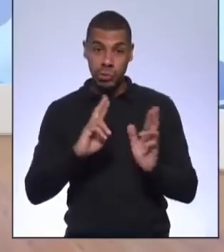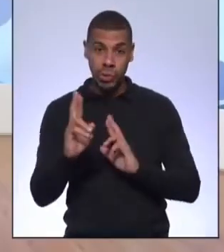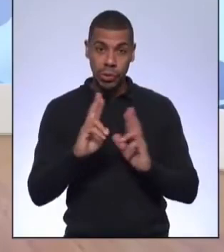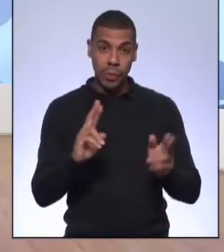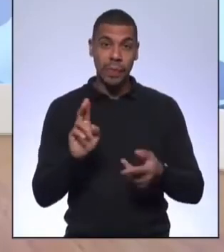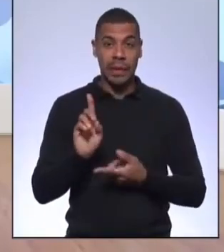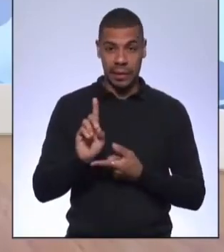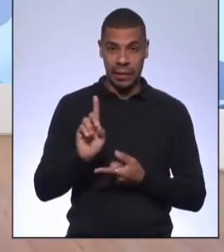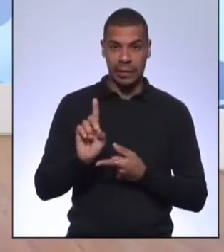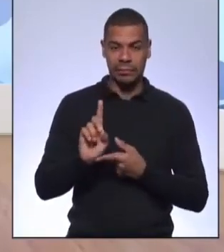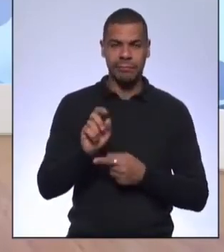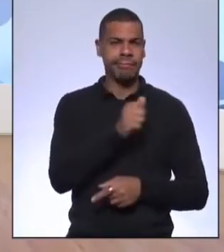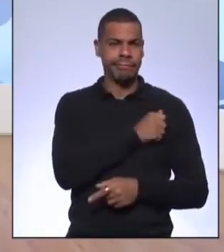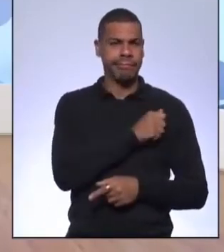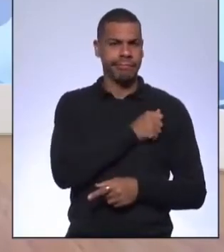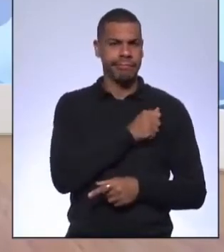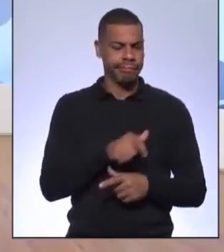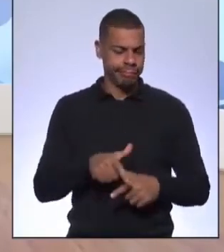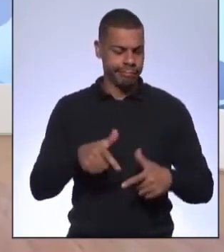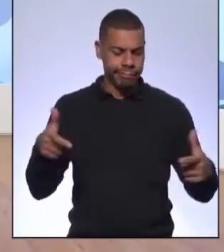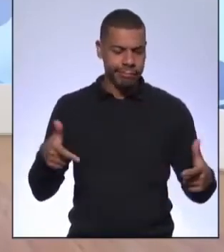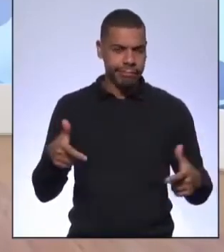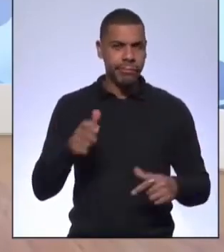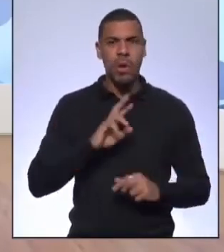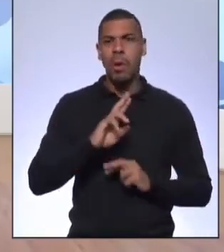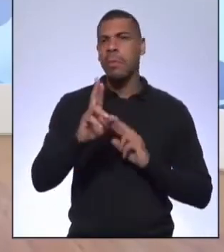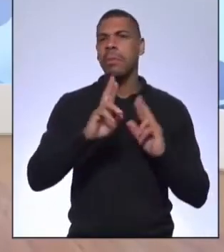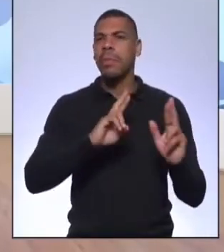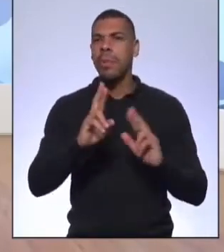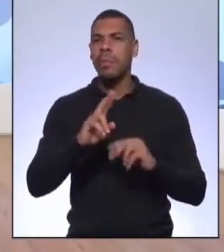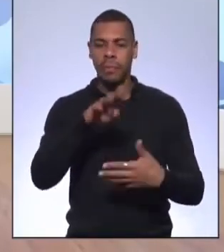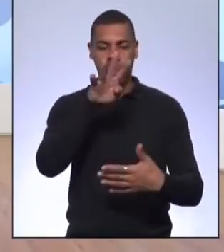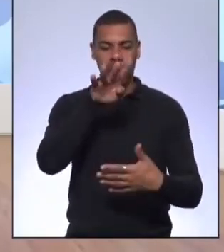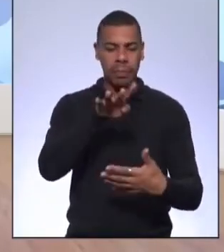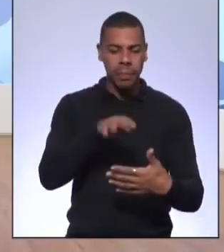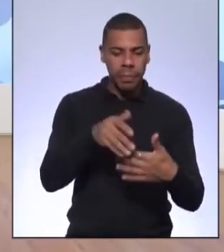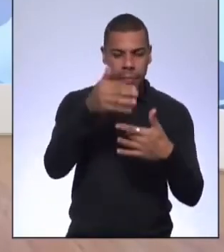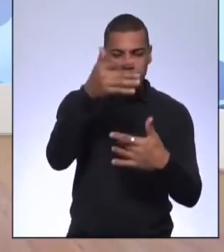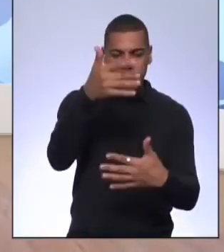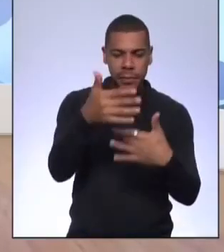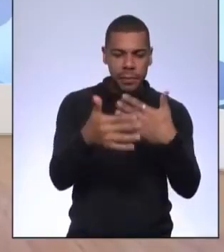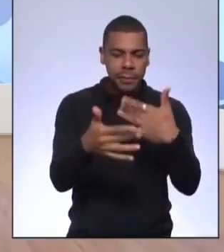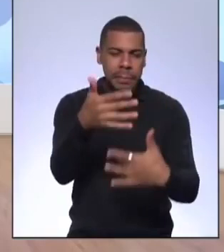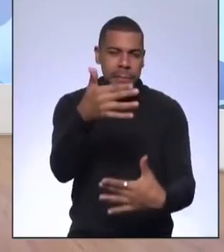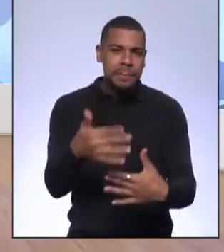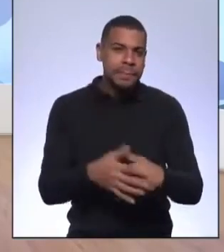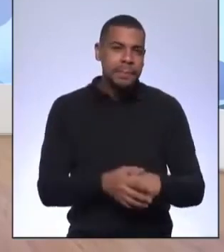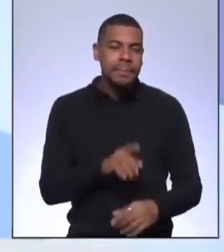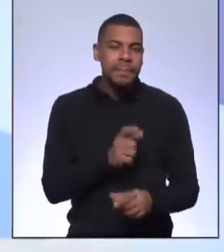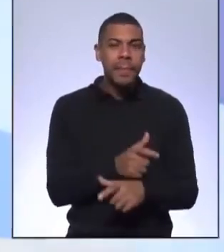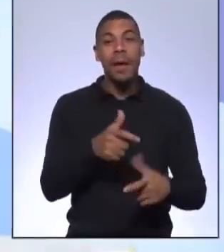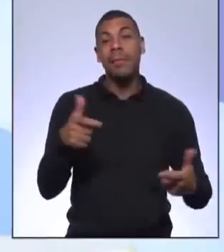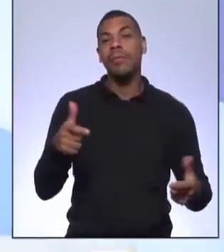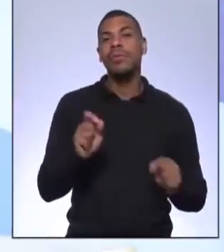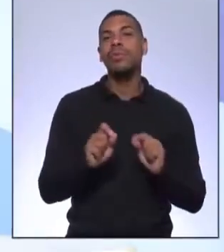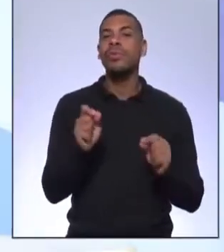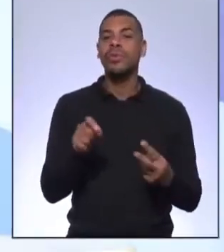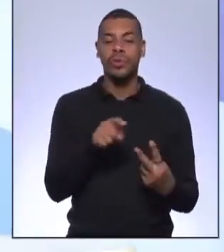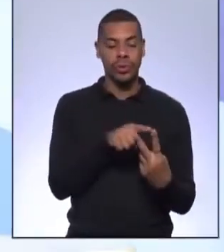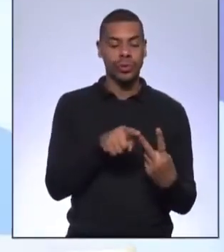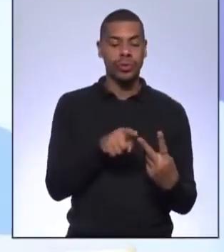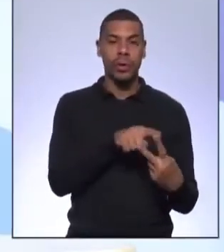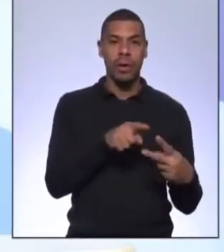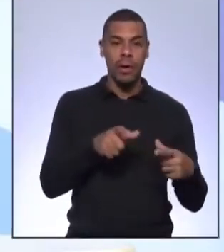questão D, como grande maioria aqui que eu vi, um ou outro colocou alguma resposta diferente, mas a maioria colocou 2 vezes